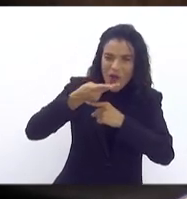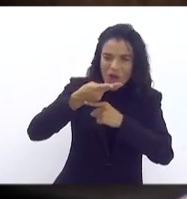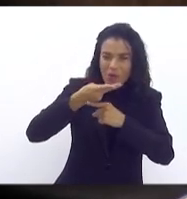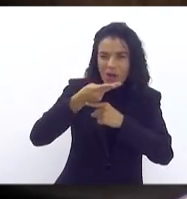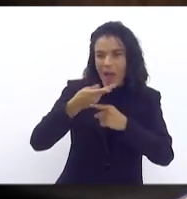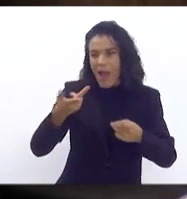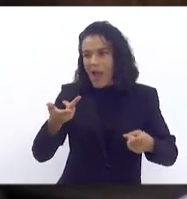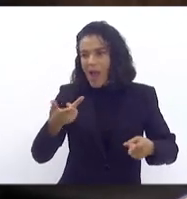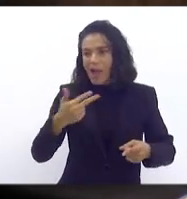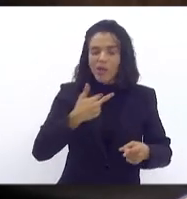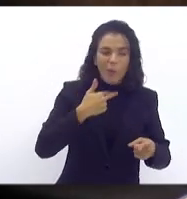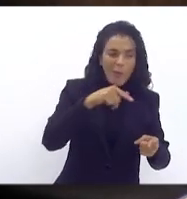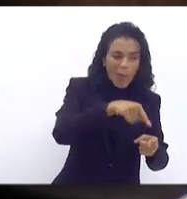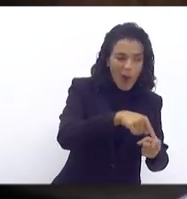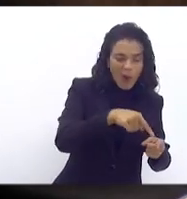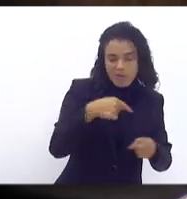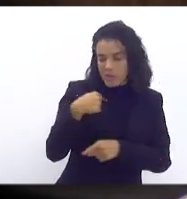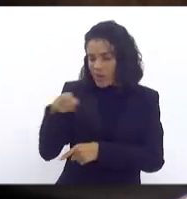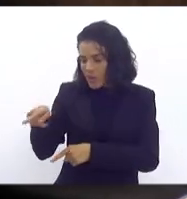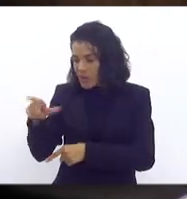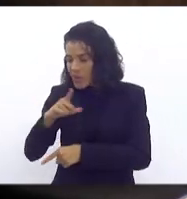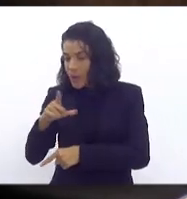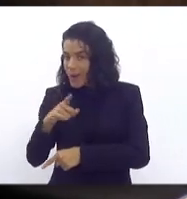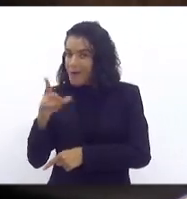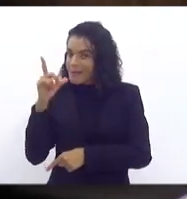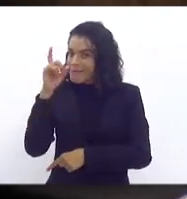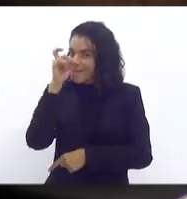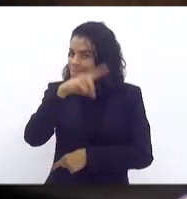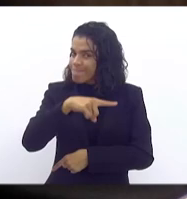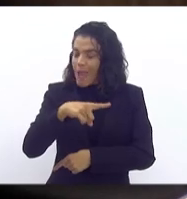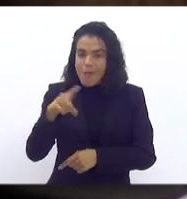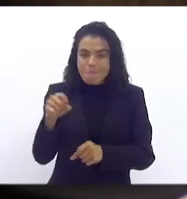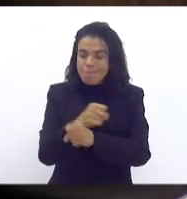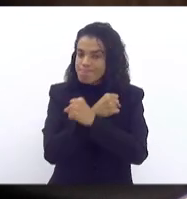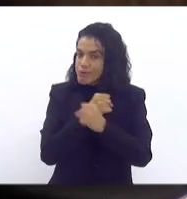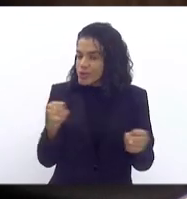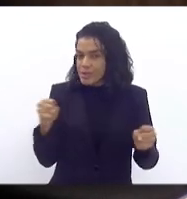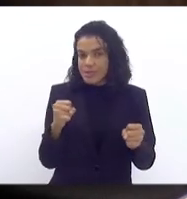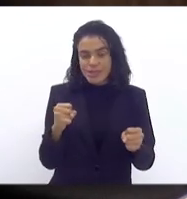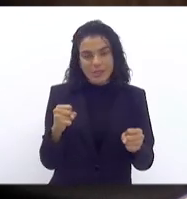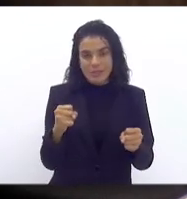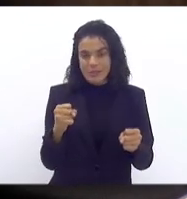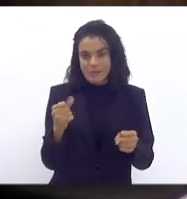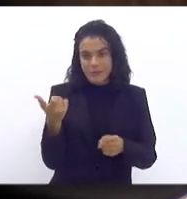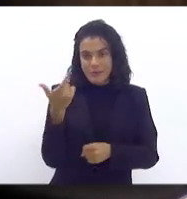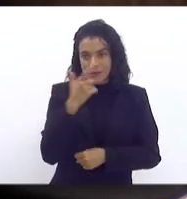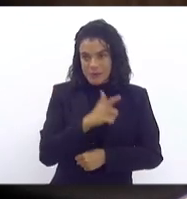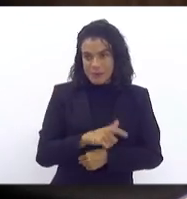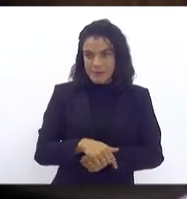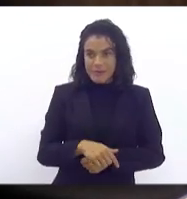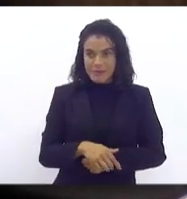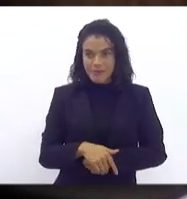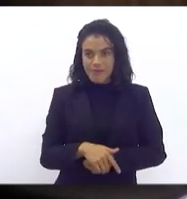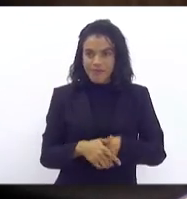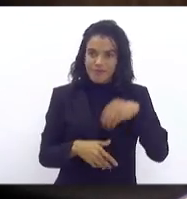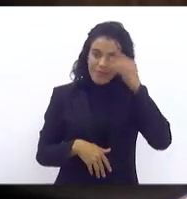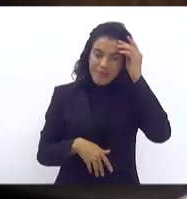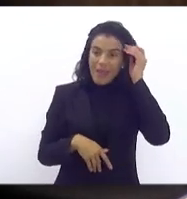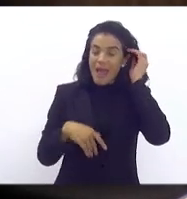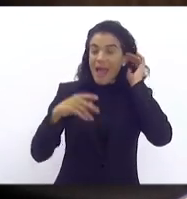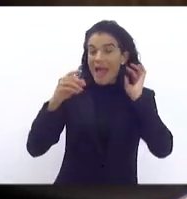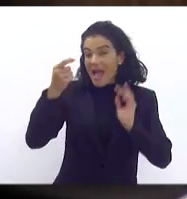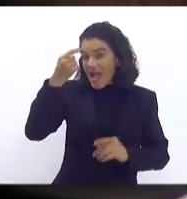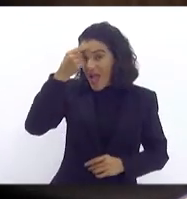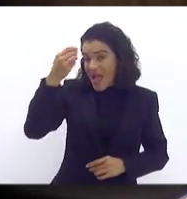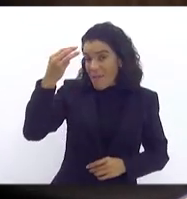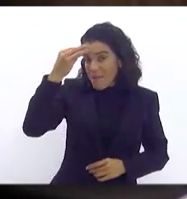poderia estar naquele local é uma prova é uma prova impossível de ser feita às vezes assim a memória humana é uma